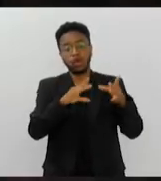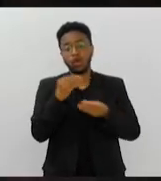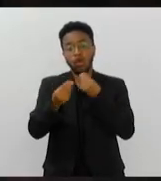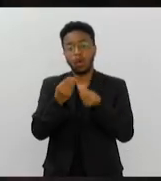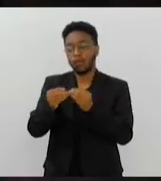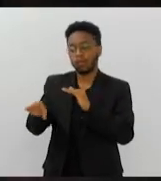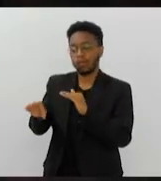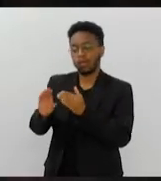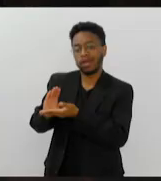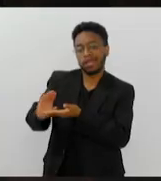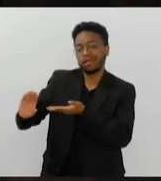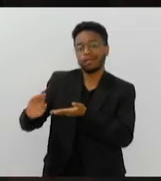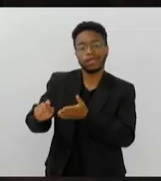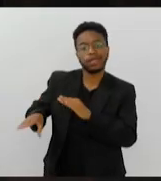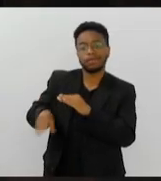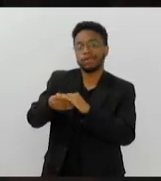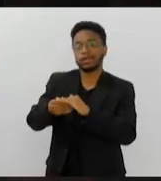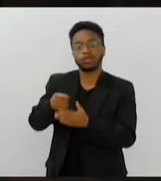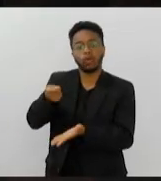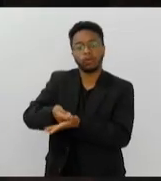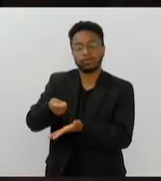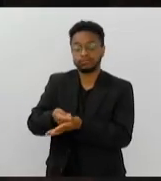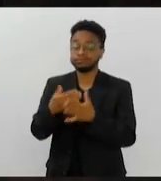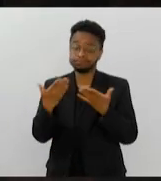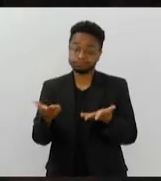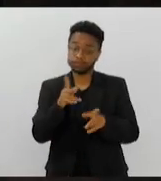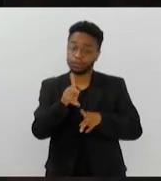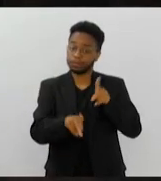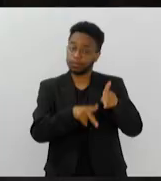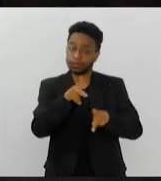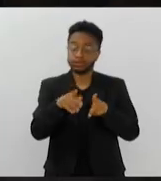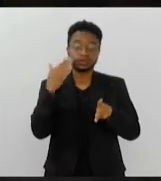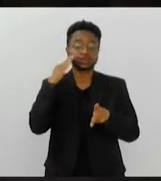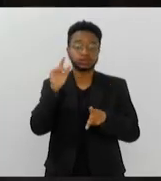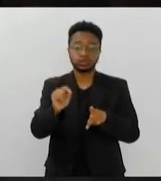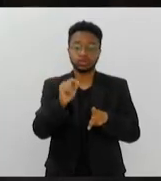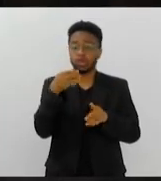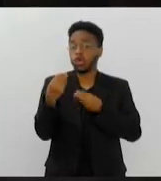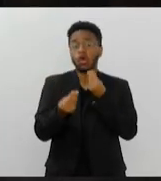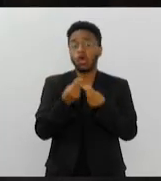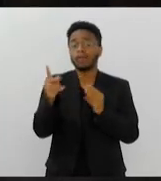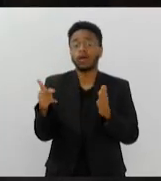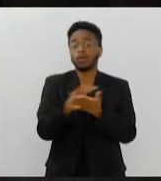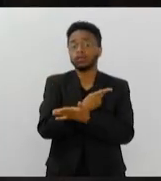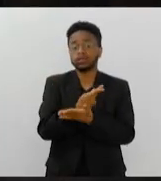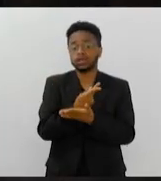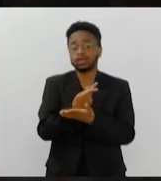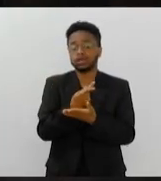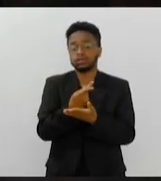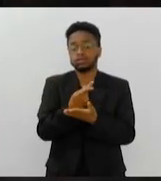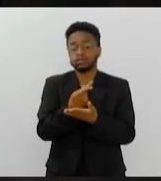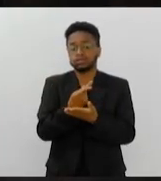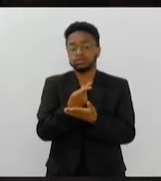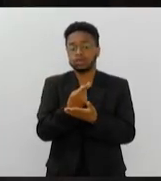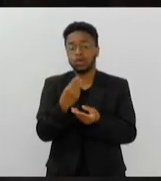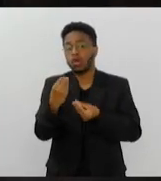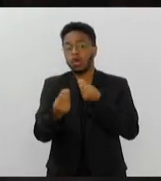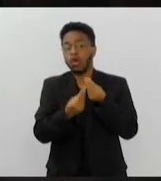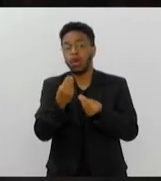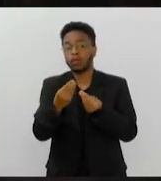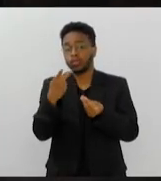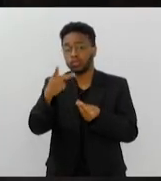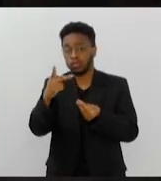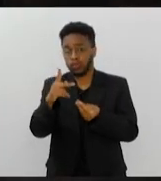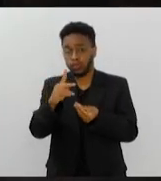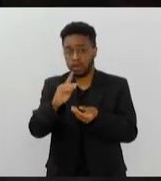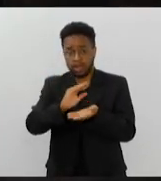impositivas? Então, existe, por parte da população, um entendimento de que forma, então, vai ser aplicada, deputada Lucinha, as suas emendas